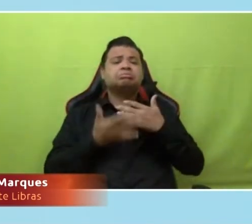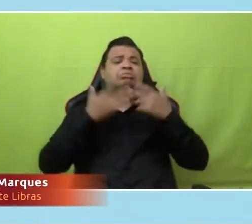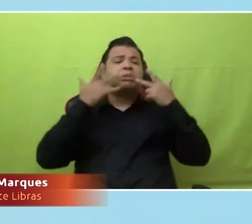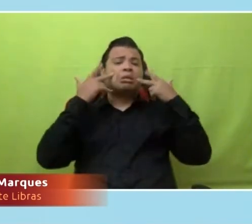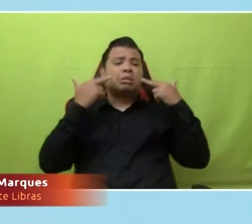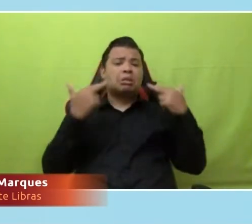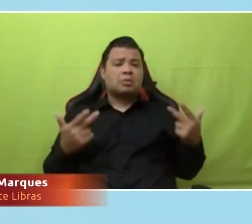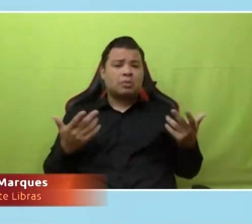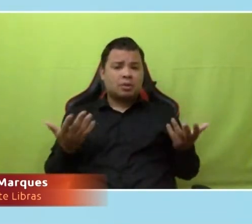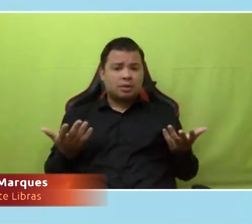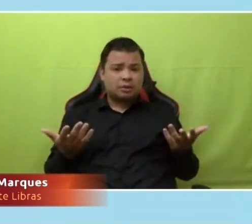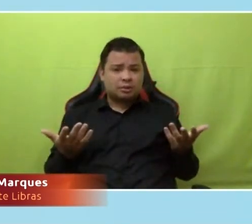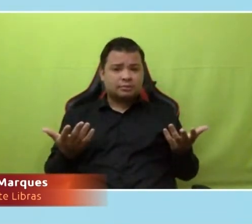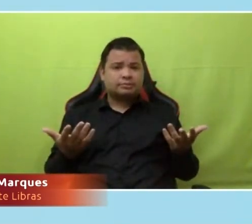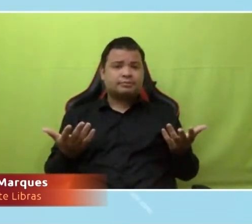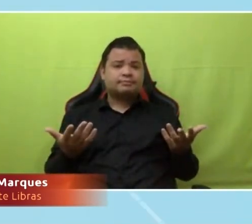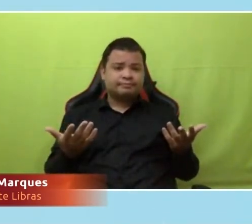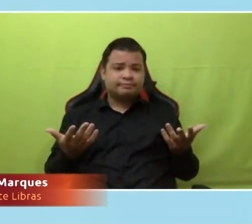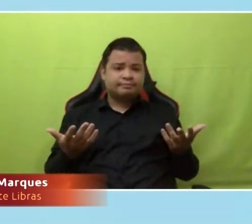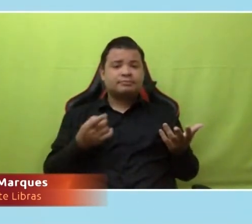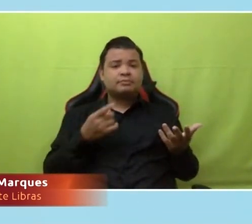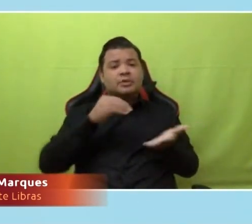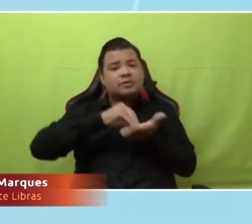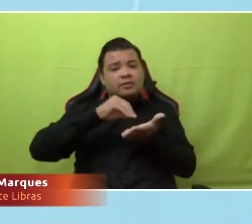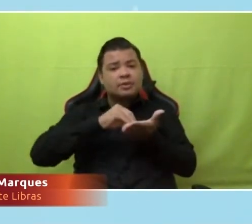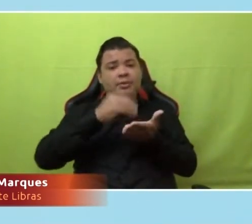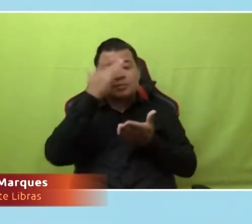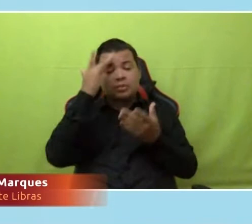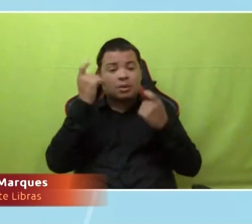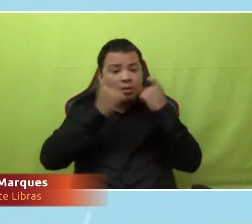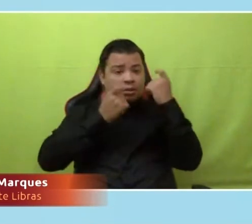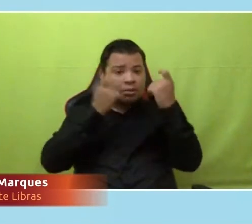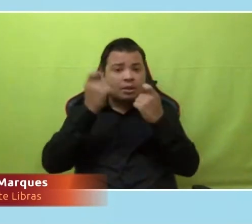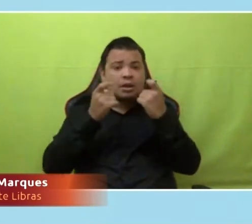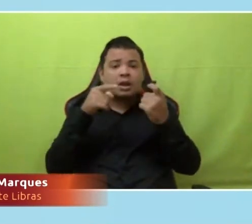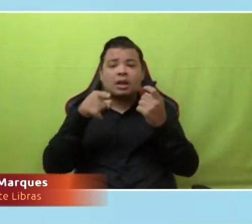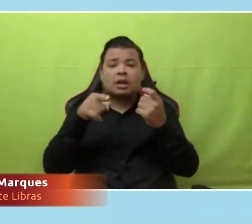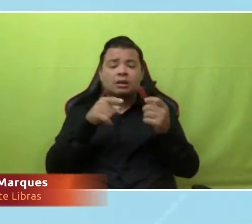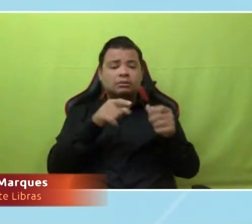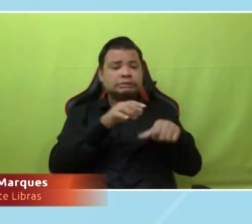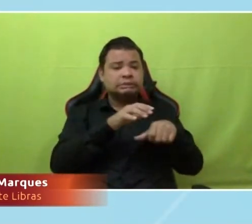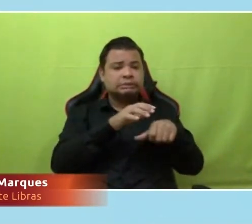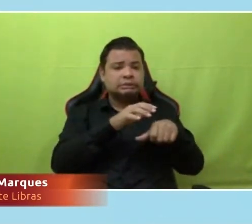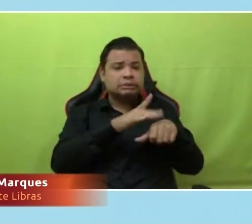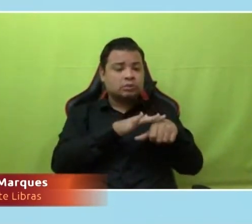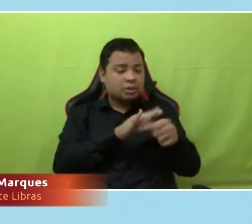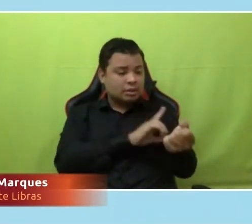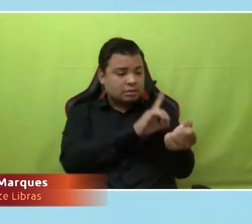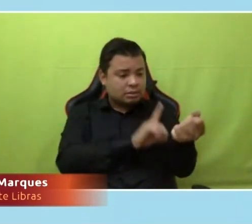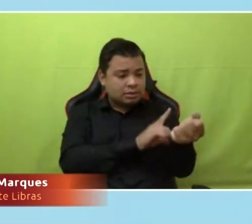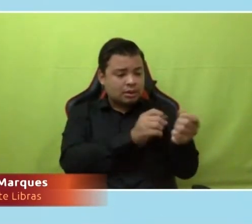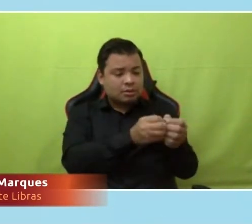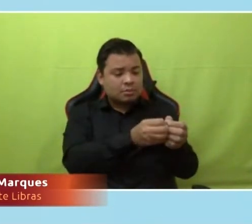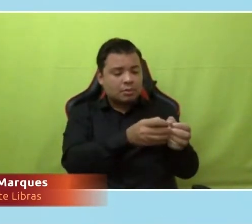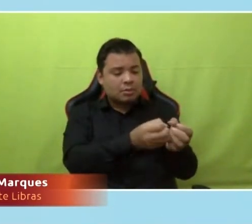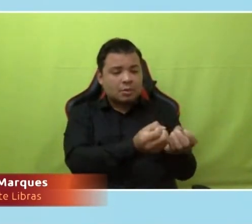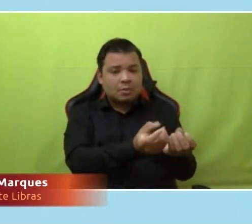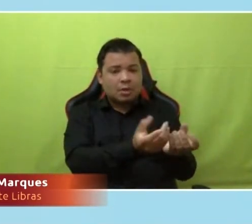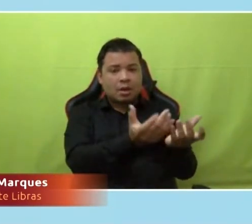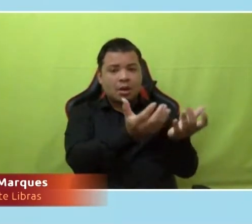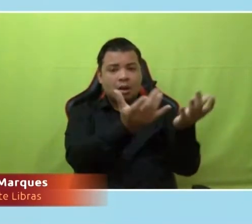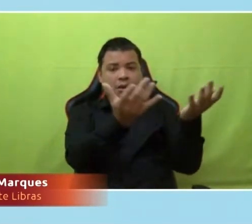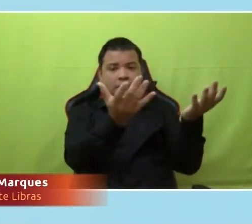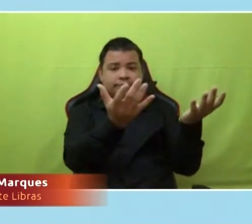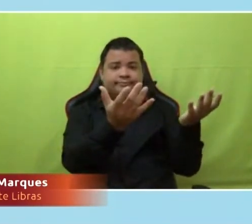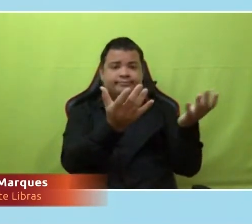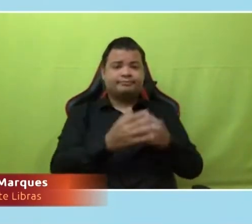criadouros, de evitar que eles existissem, até mesmo porque parecia que a preocupação mais atual, mais